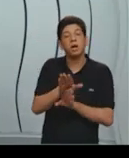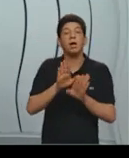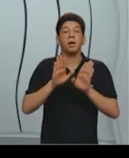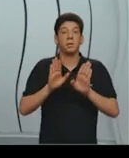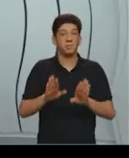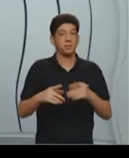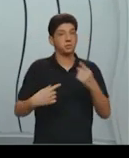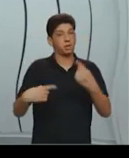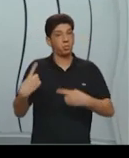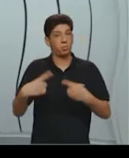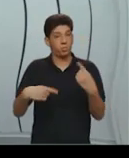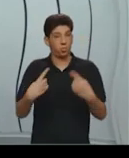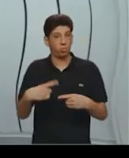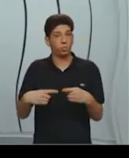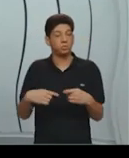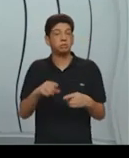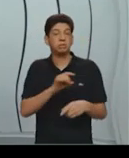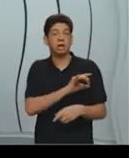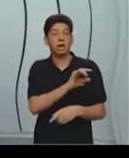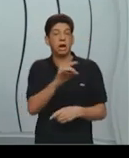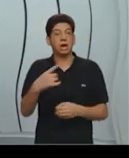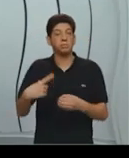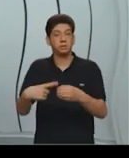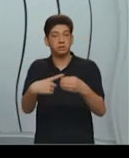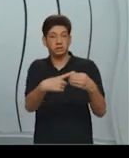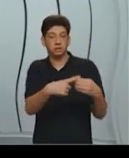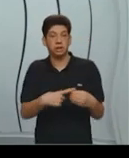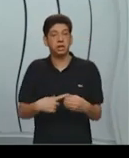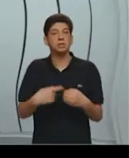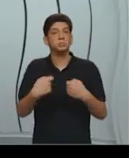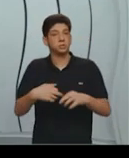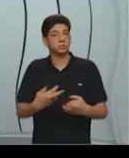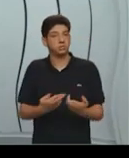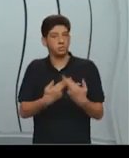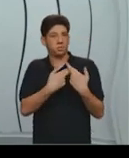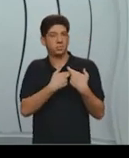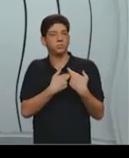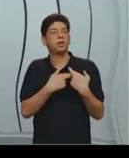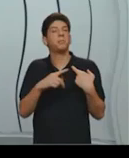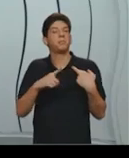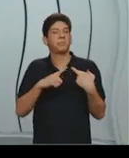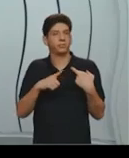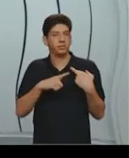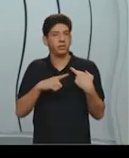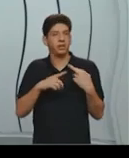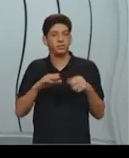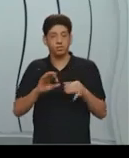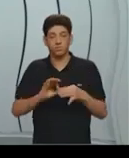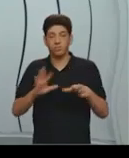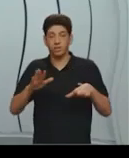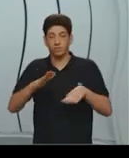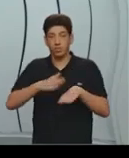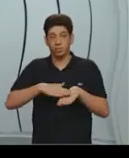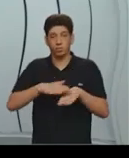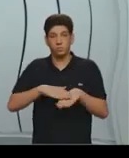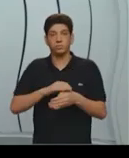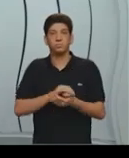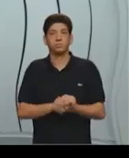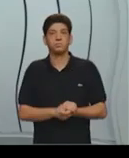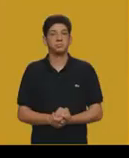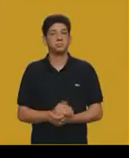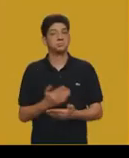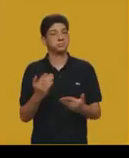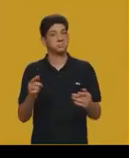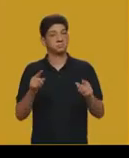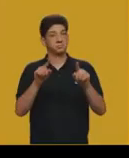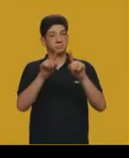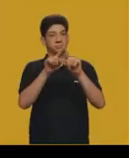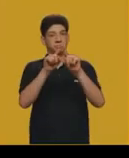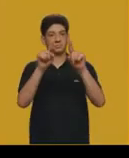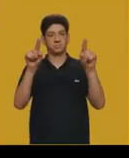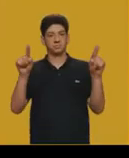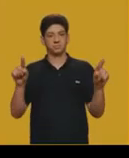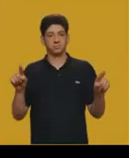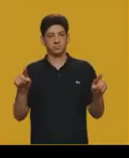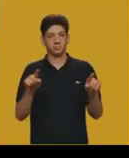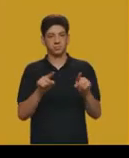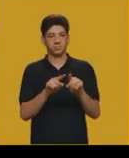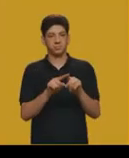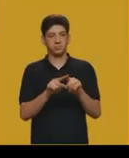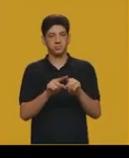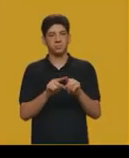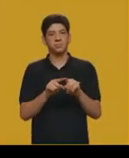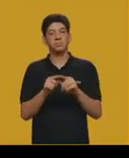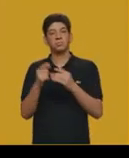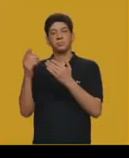Estado, constitucionalmente, é garantido que os municípios têm essa autonomia, né? Que é uma coisa importante entender, né? E aí você tem todo o quadro, que a gente pode observar